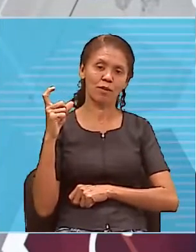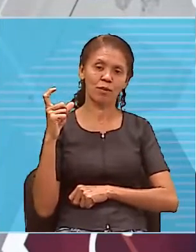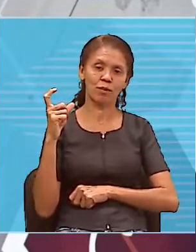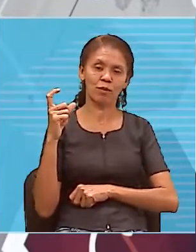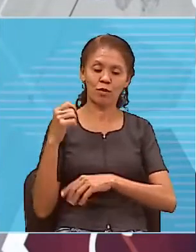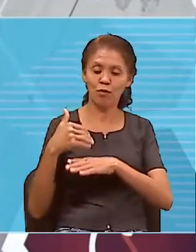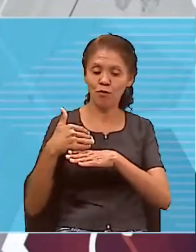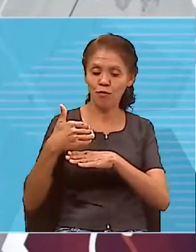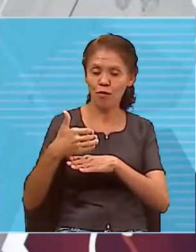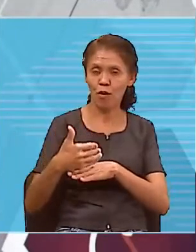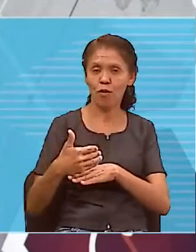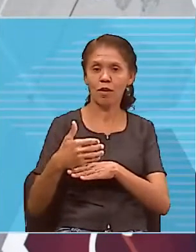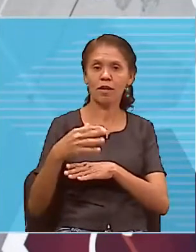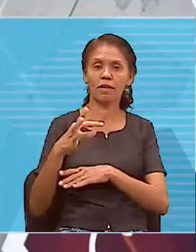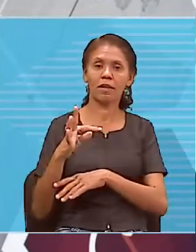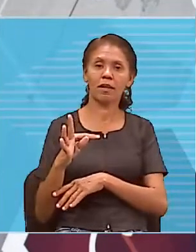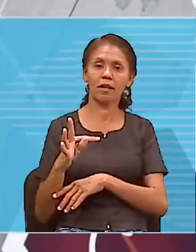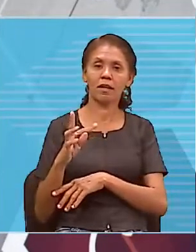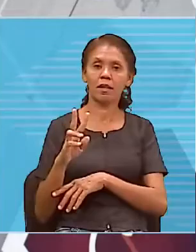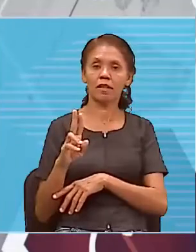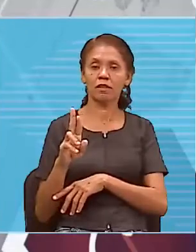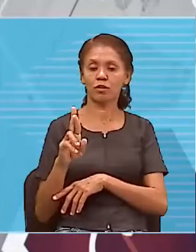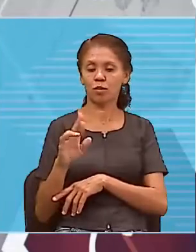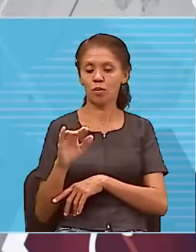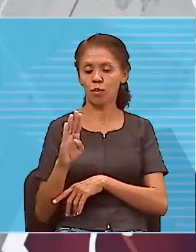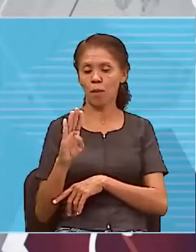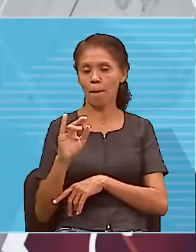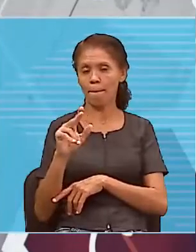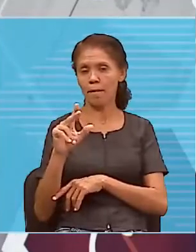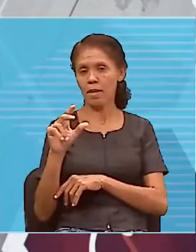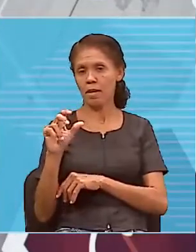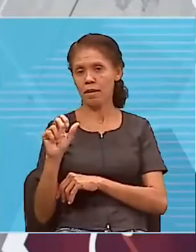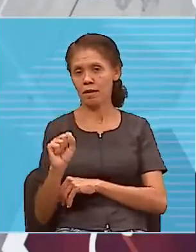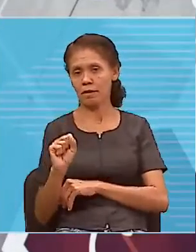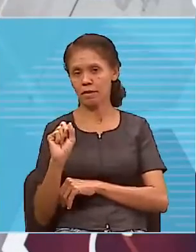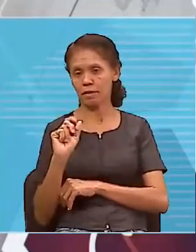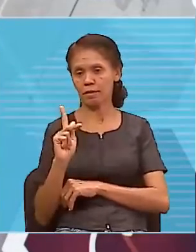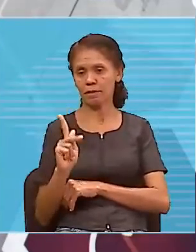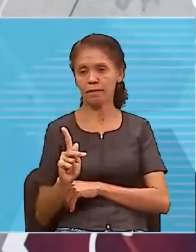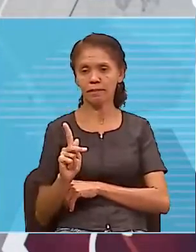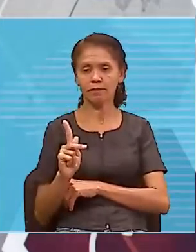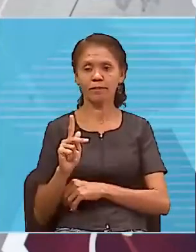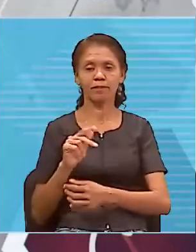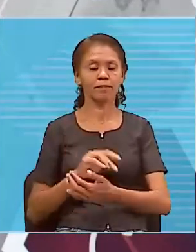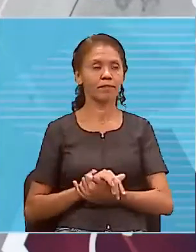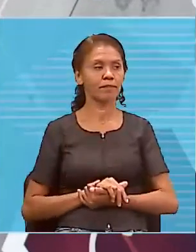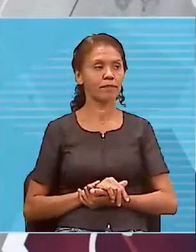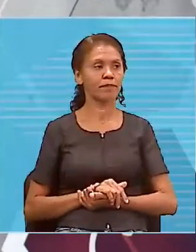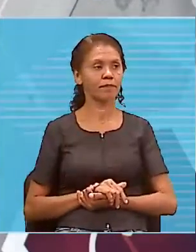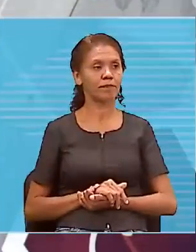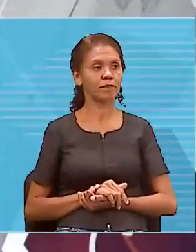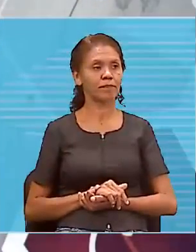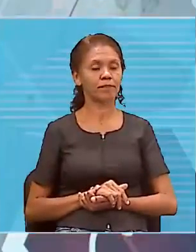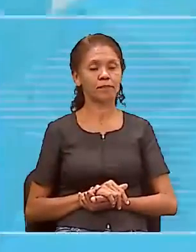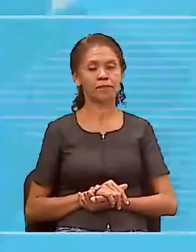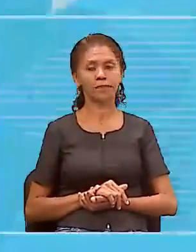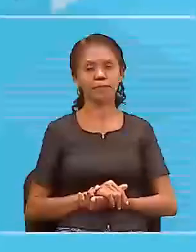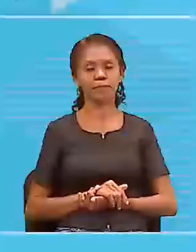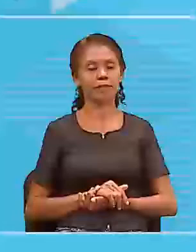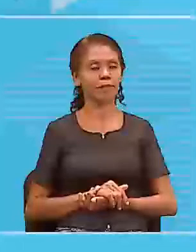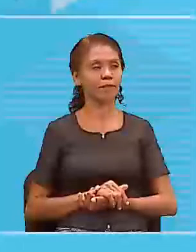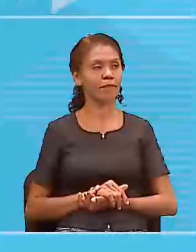externos das turbinas Beleza então nesse caso a interferência que já era